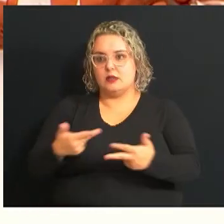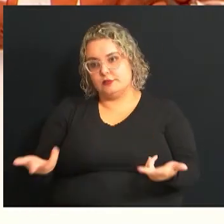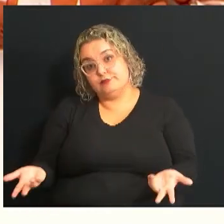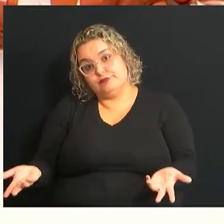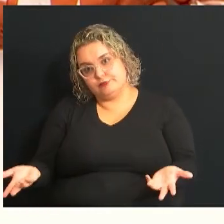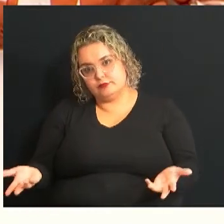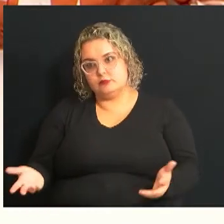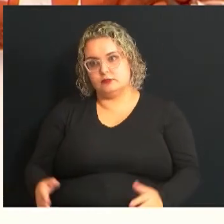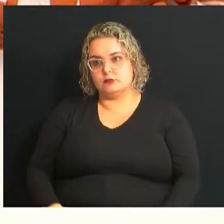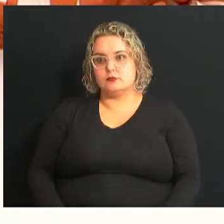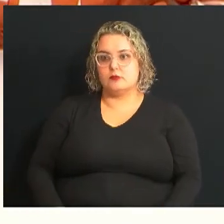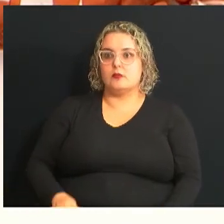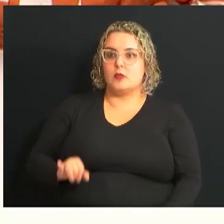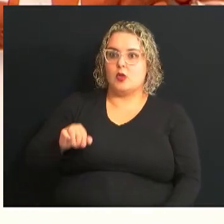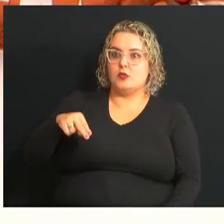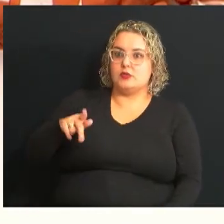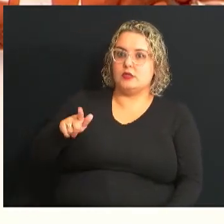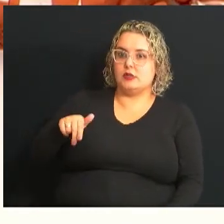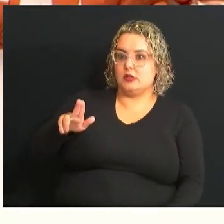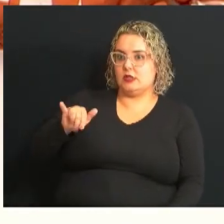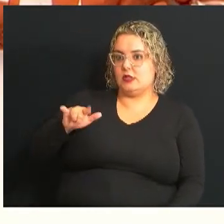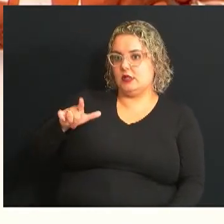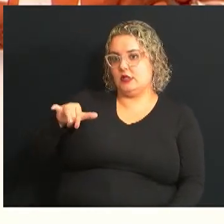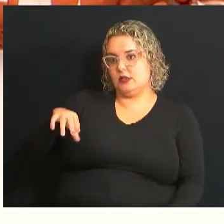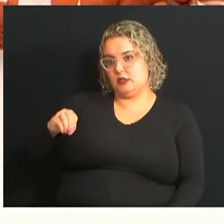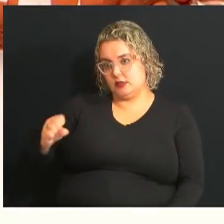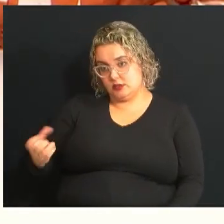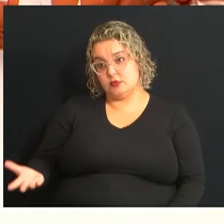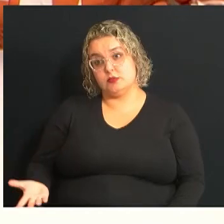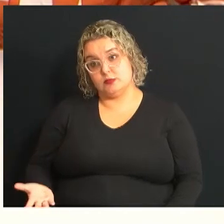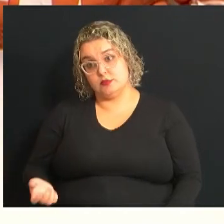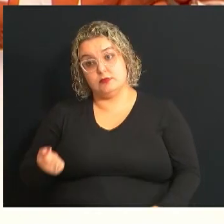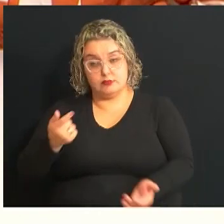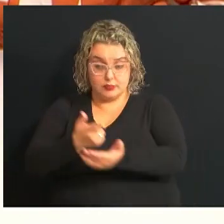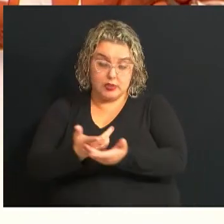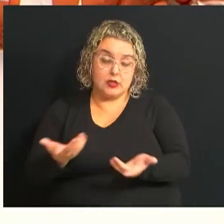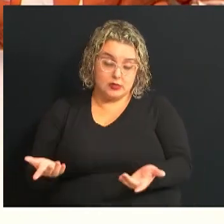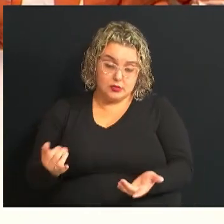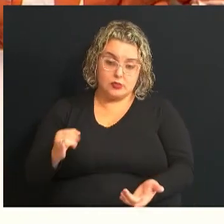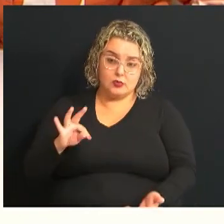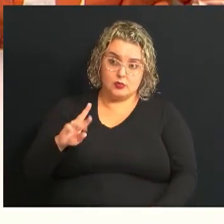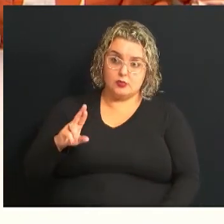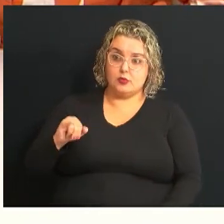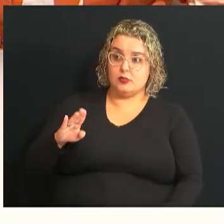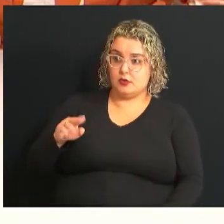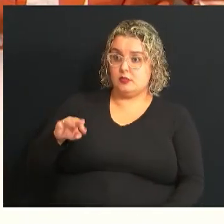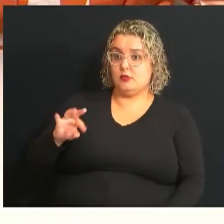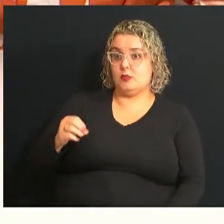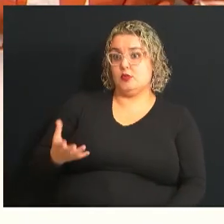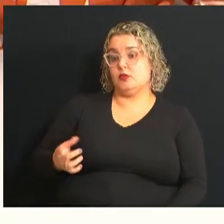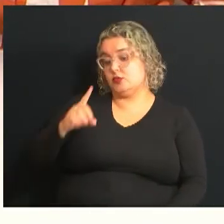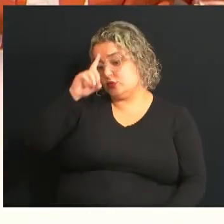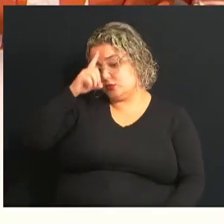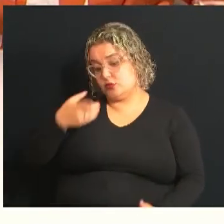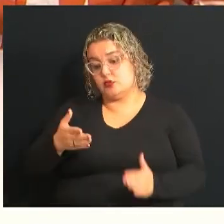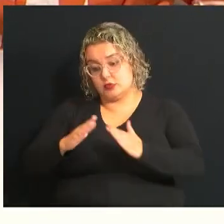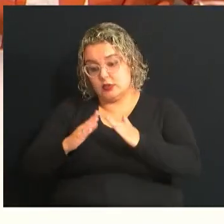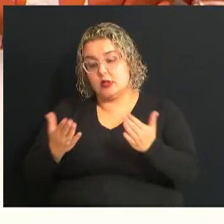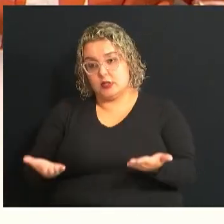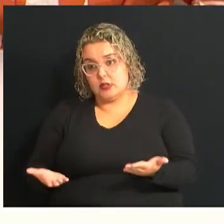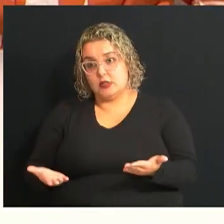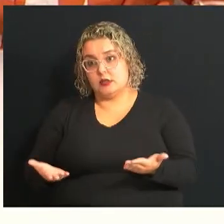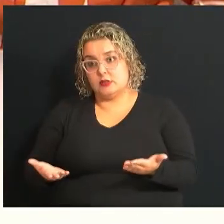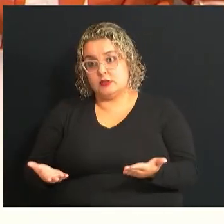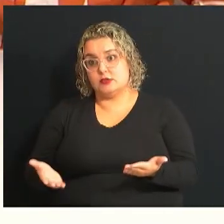os inquilinos também acabam arcando com tributos, mas de qualquer forma os proprietários têm que arcar com